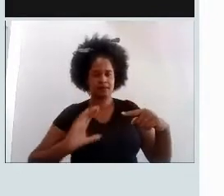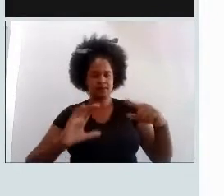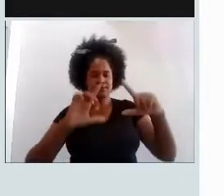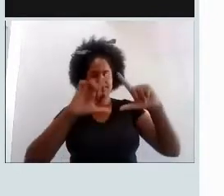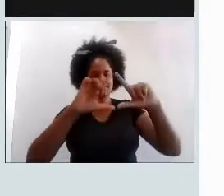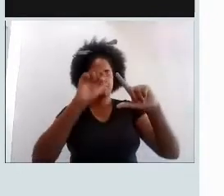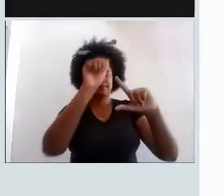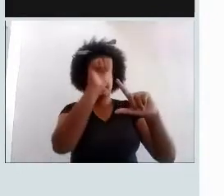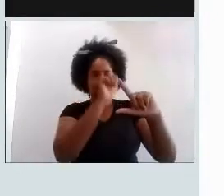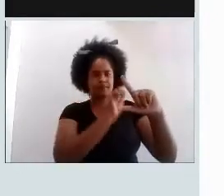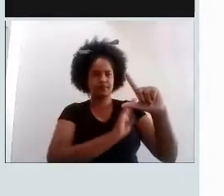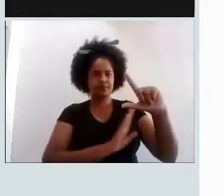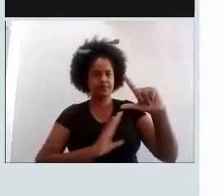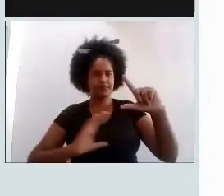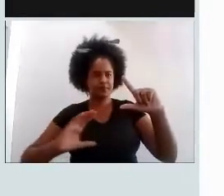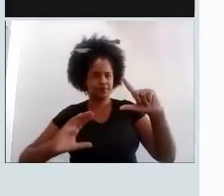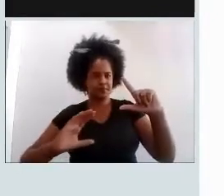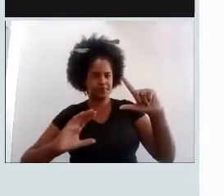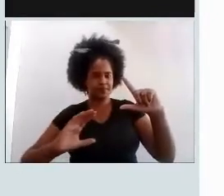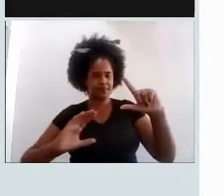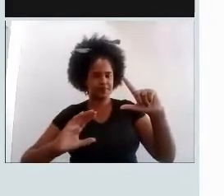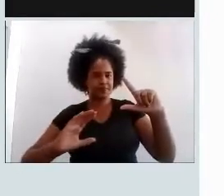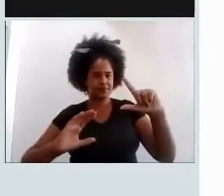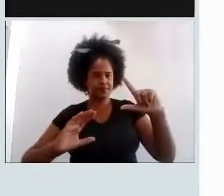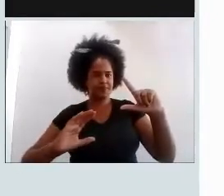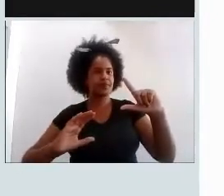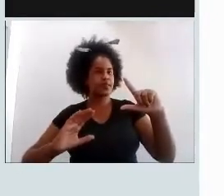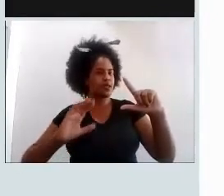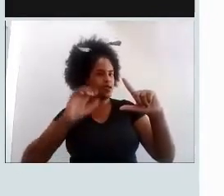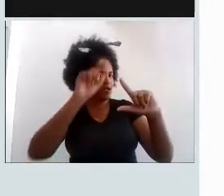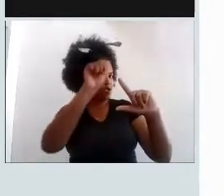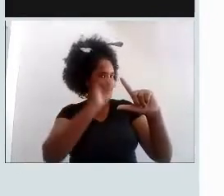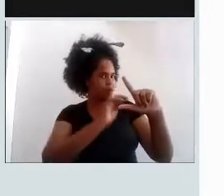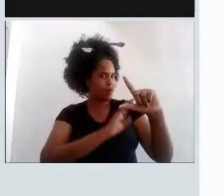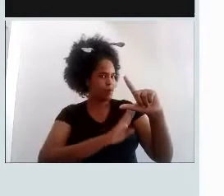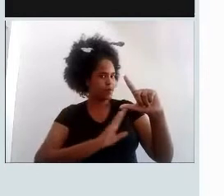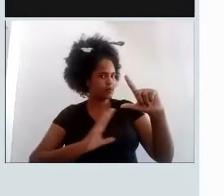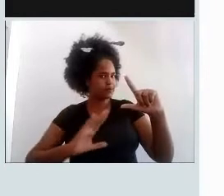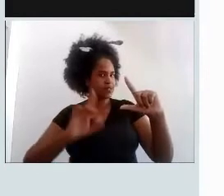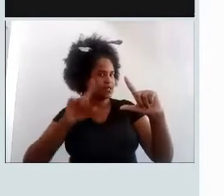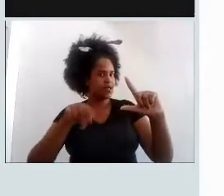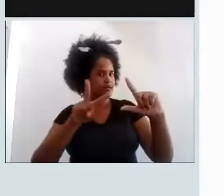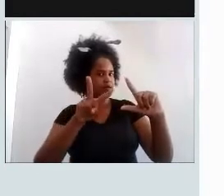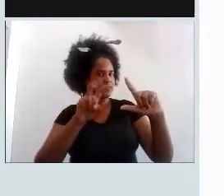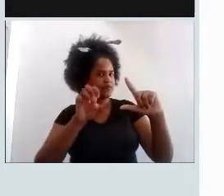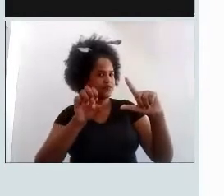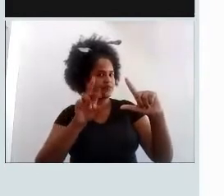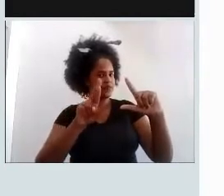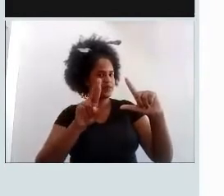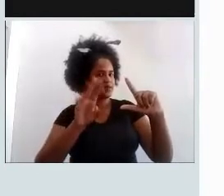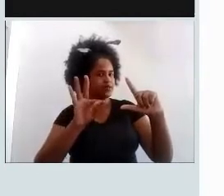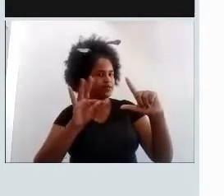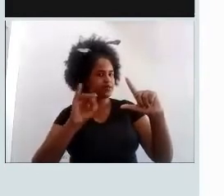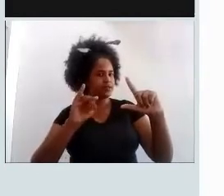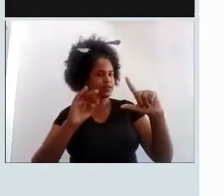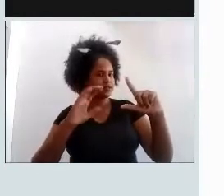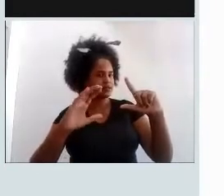onde A, B, C vai ser os vértices desse triângulo, certo?